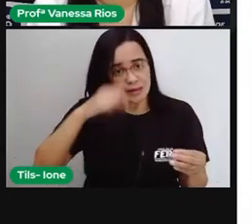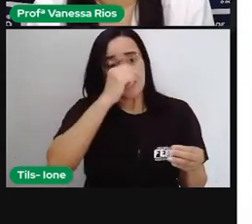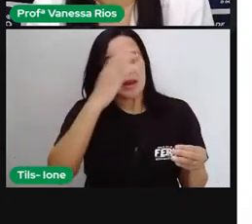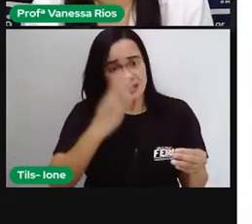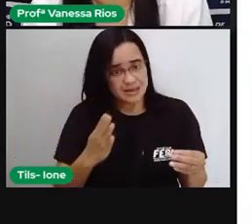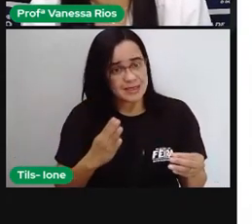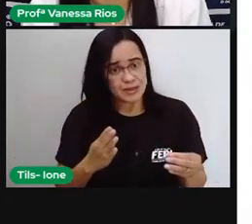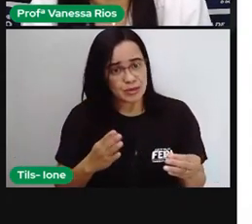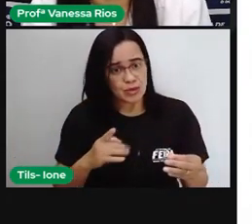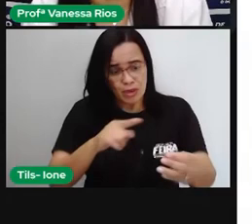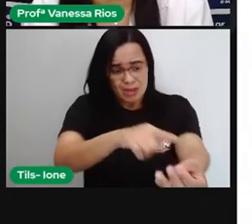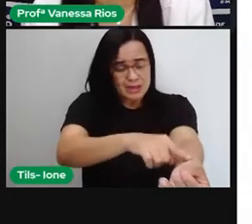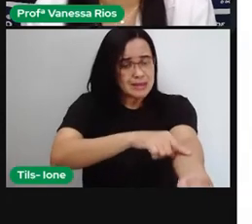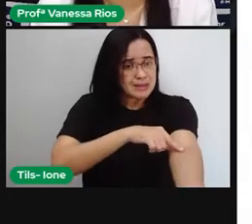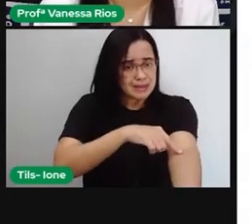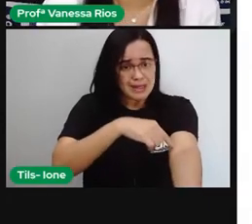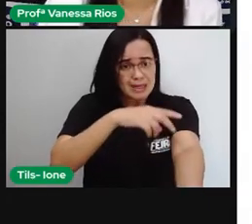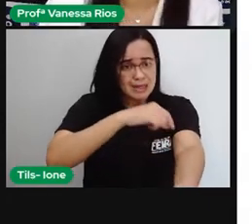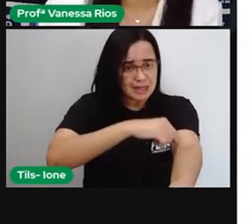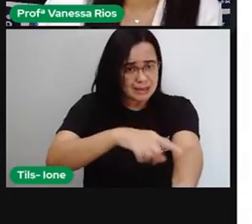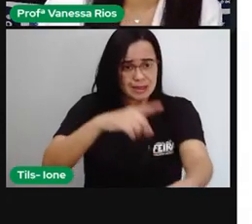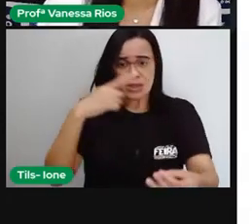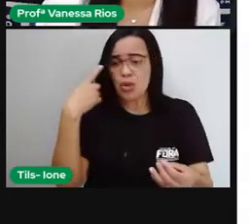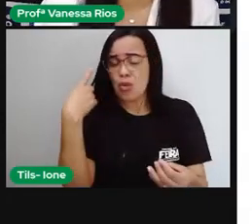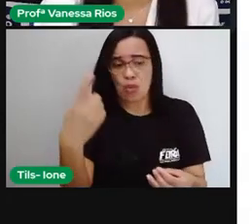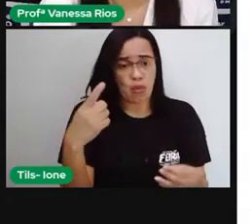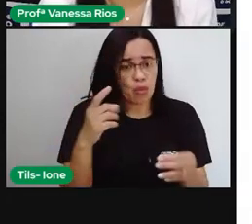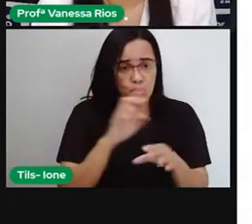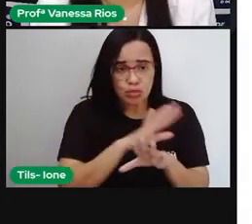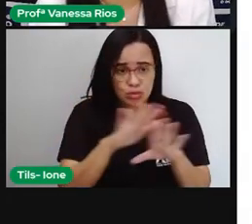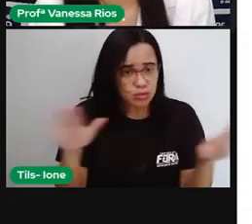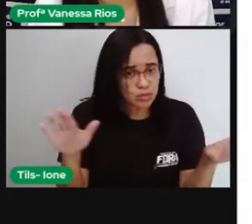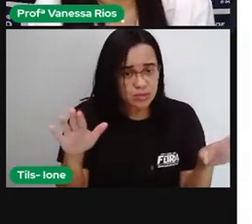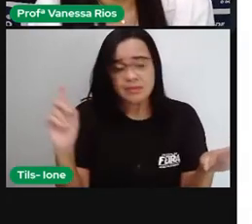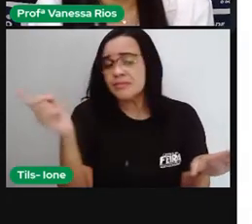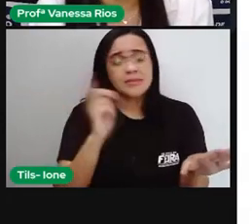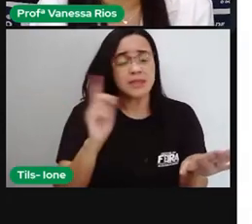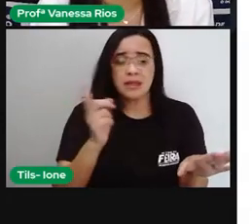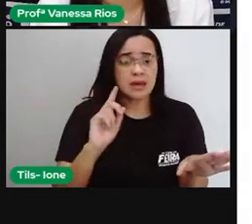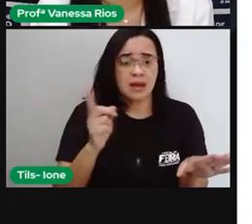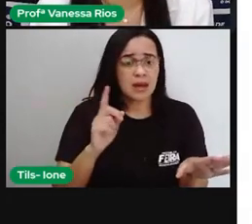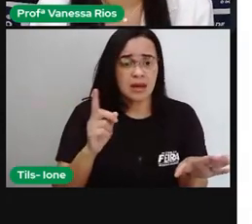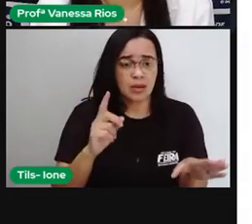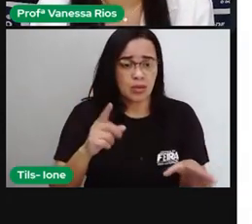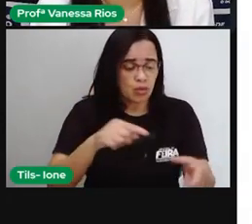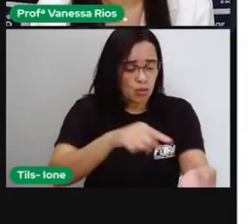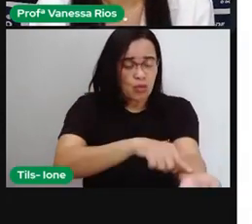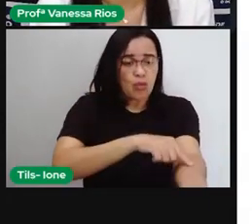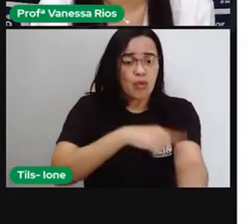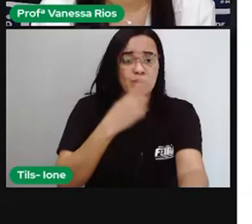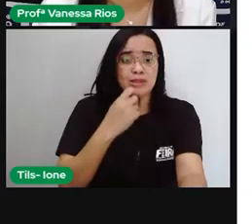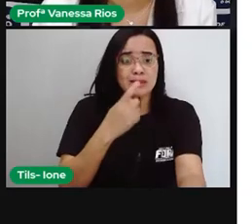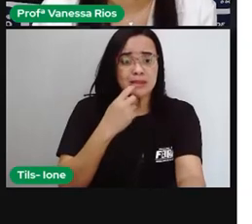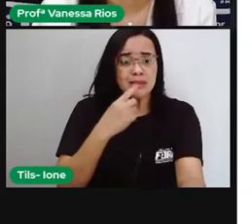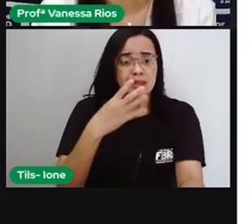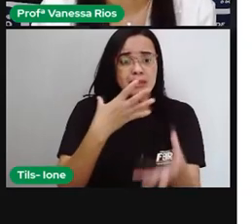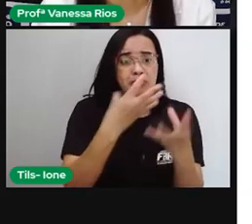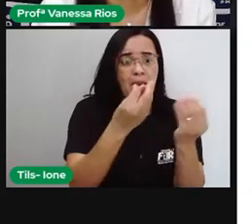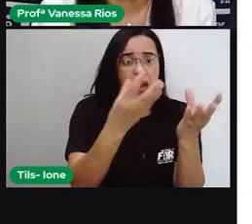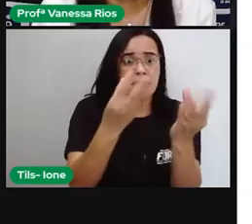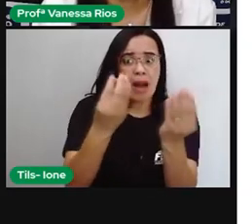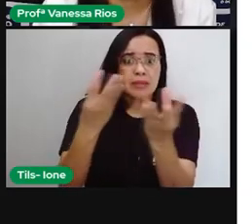só sangue africano, ou só sangue indígena, ou só sangue europeu correndo aí nas veias, né? Nós